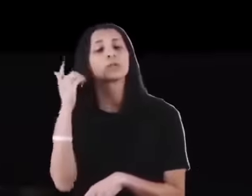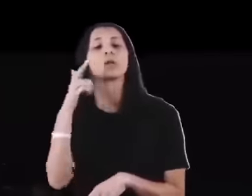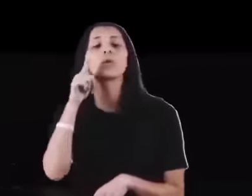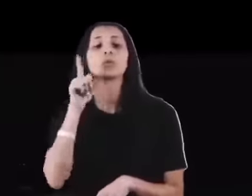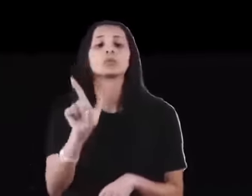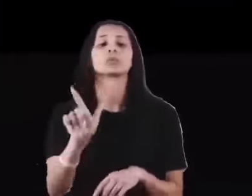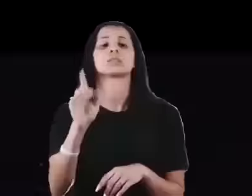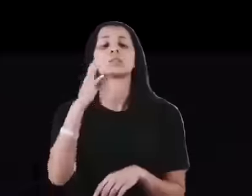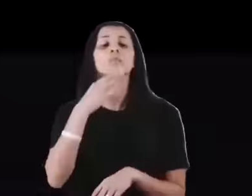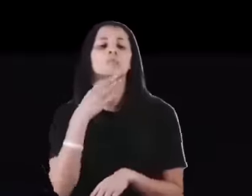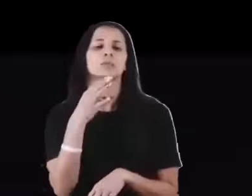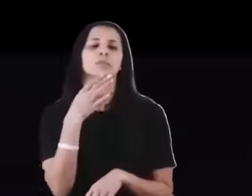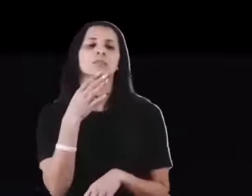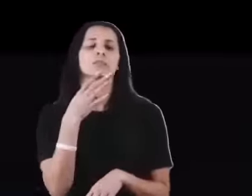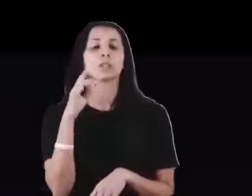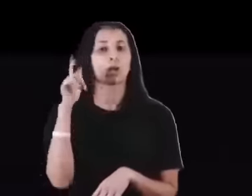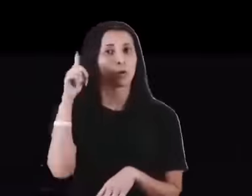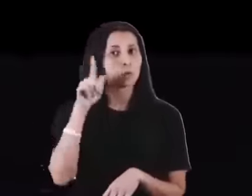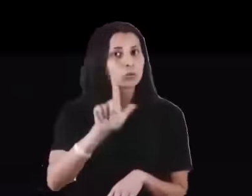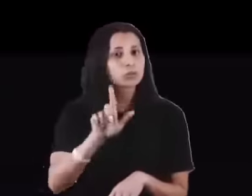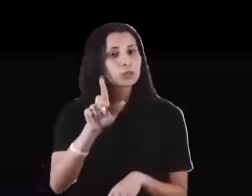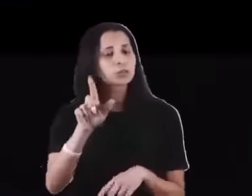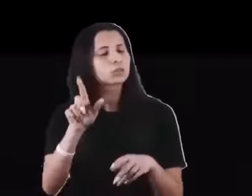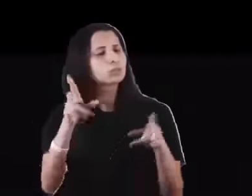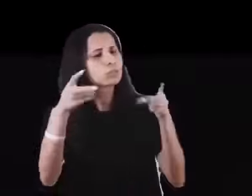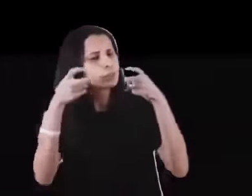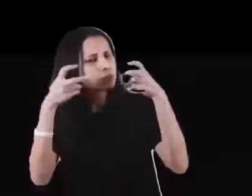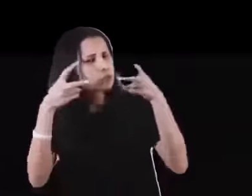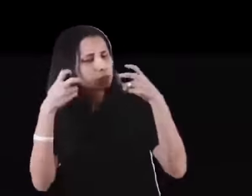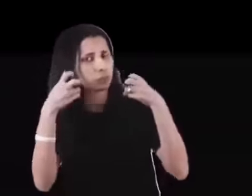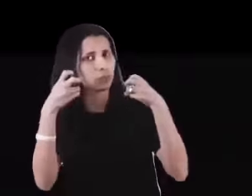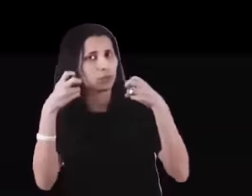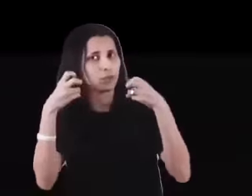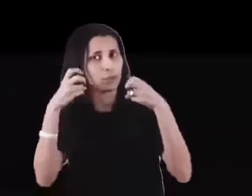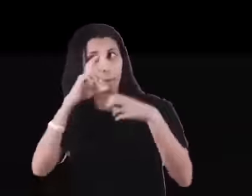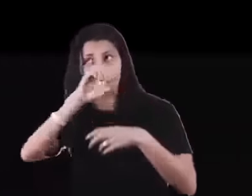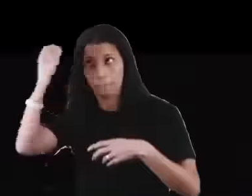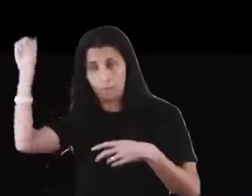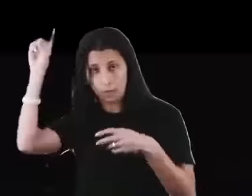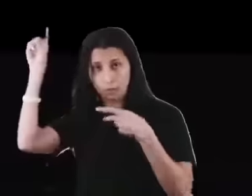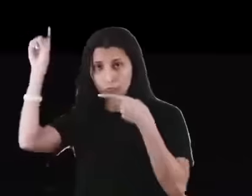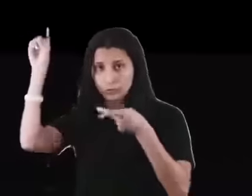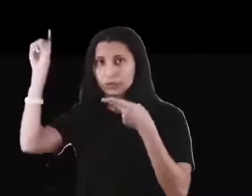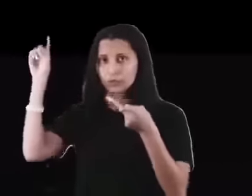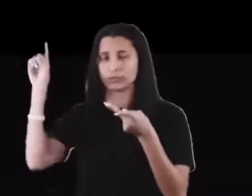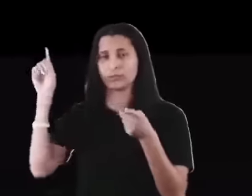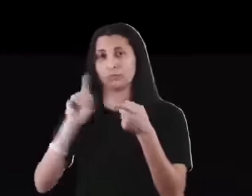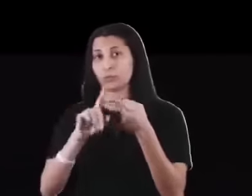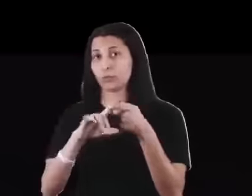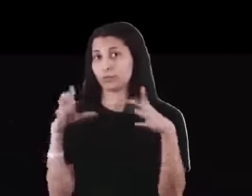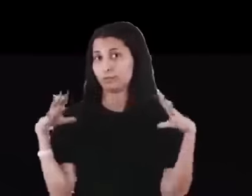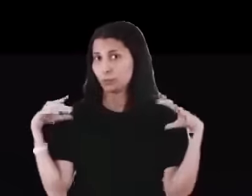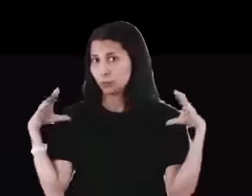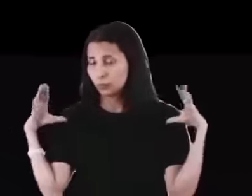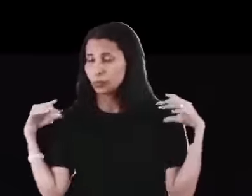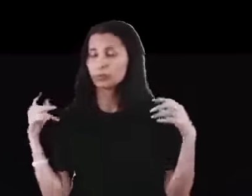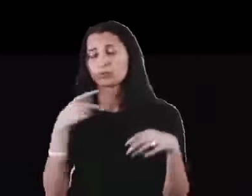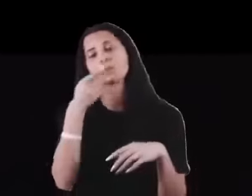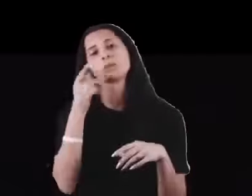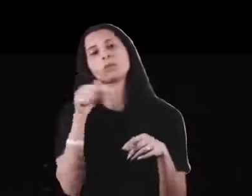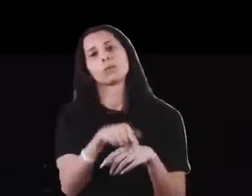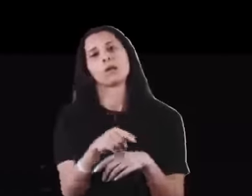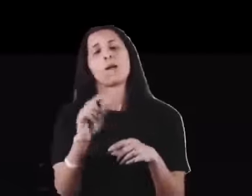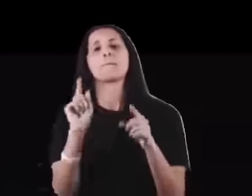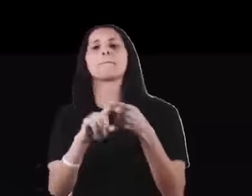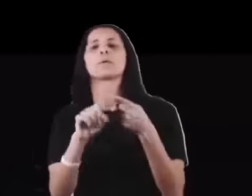reconhecer isso já é uma avanço ela conseguiu reconhecer a voz de Deus quando o Anjo falou com ela porque a gente só reconhece a